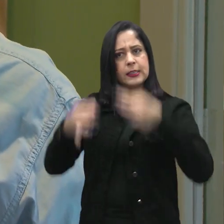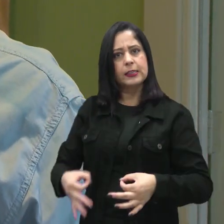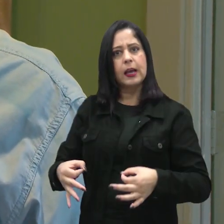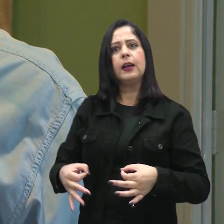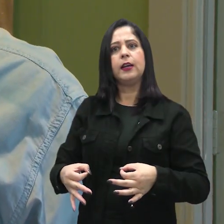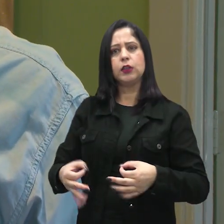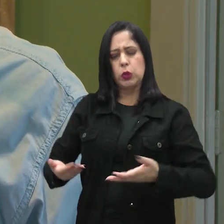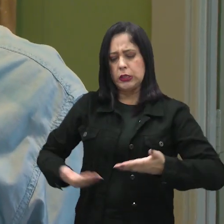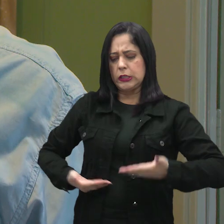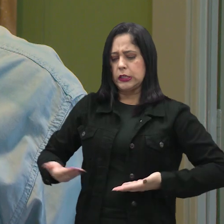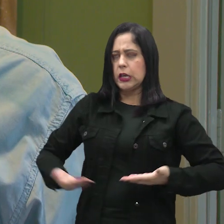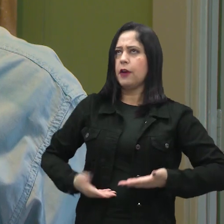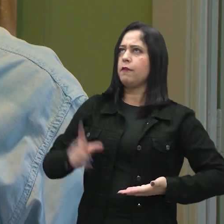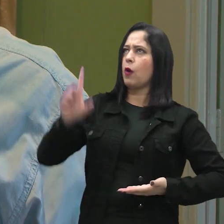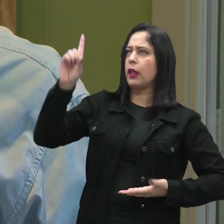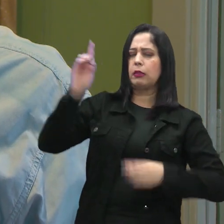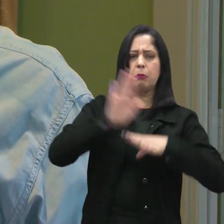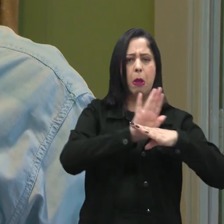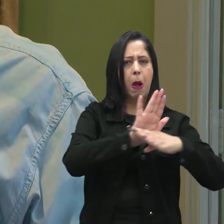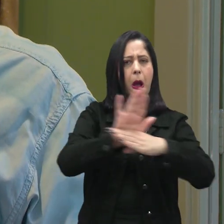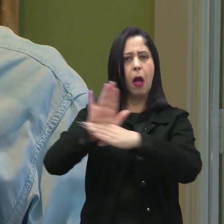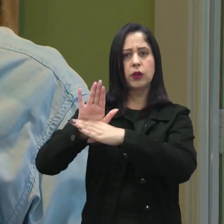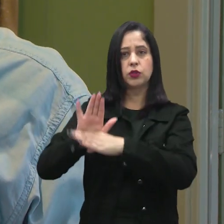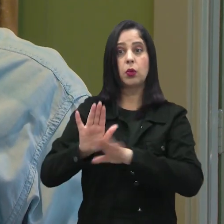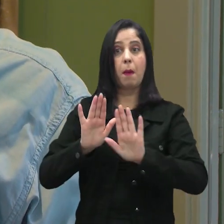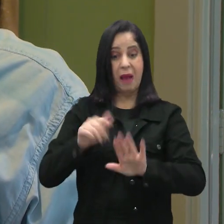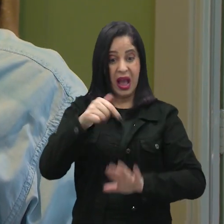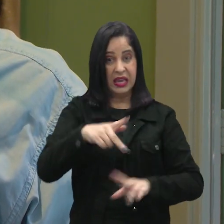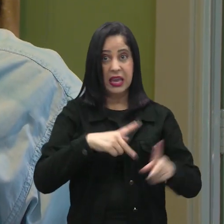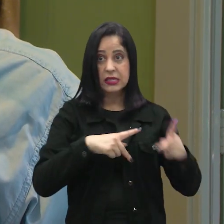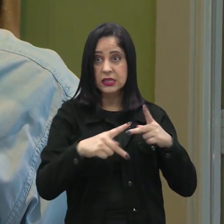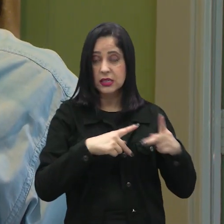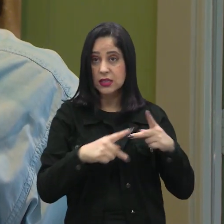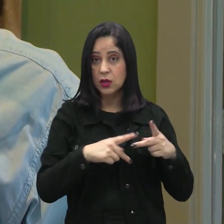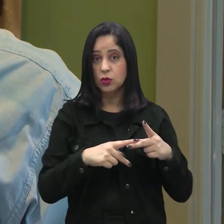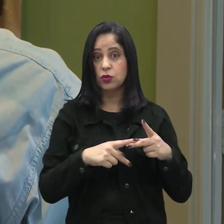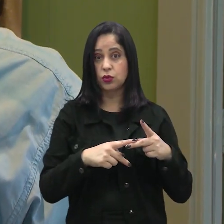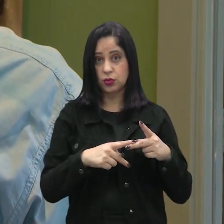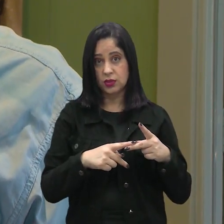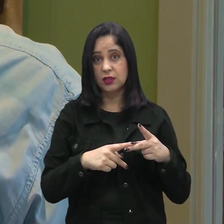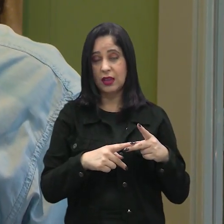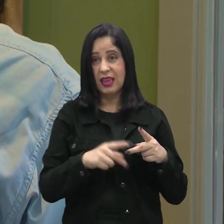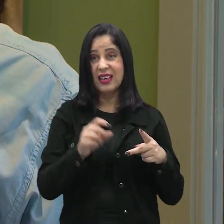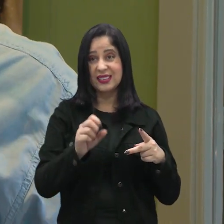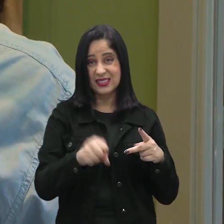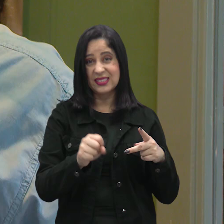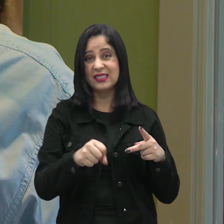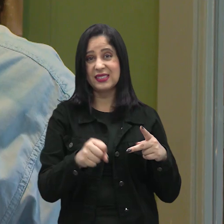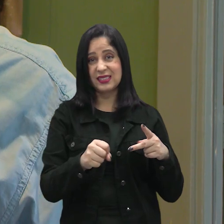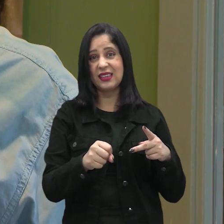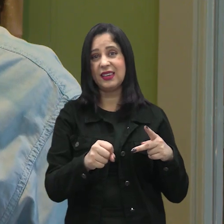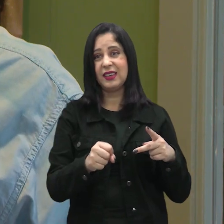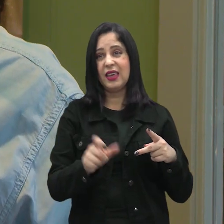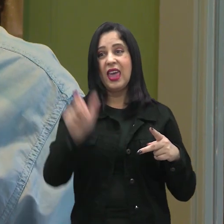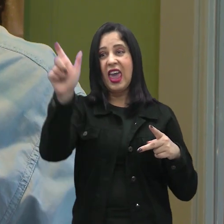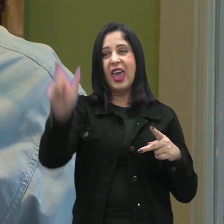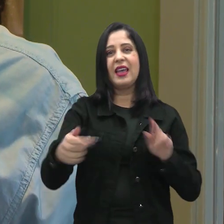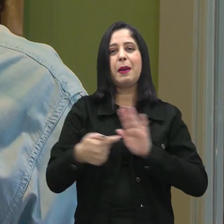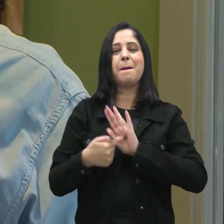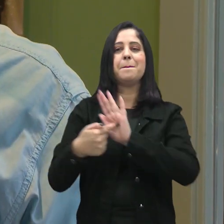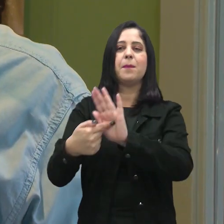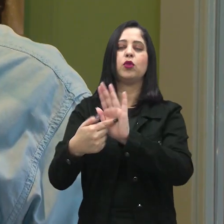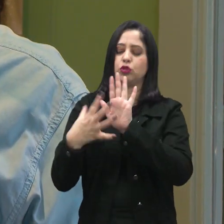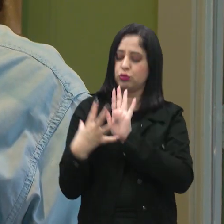Em todos os lugares serviu a todos. Mas sem dúvida em São José dos Campos é o local que de fato dá ao final de sua vida o maior